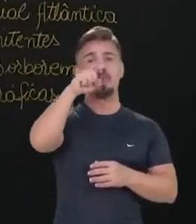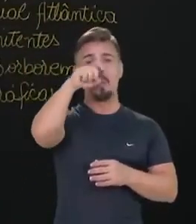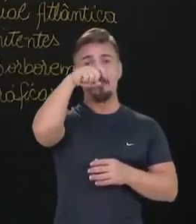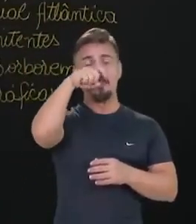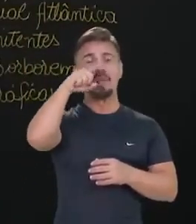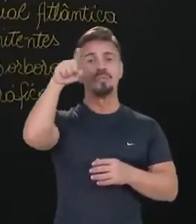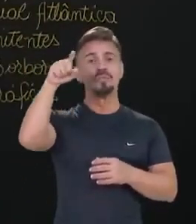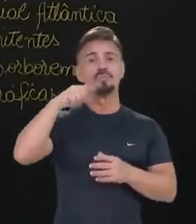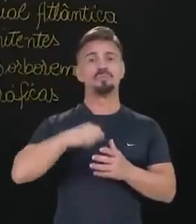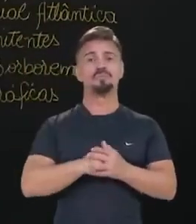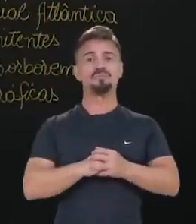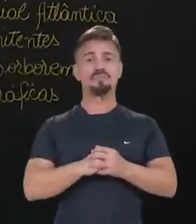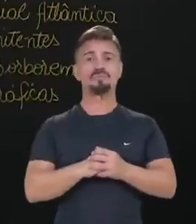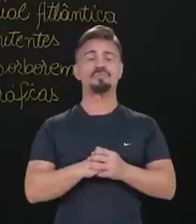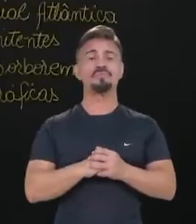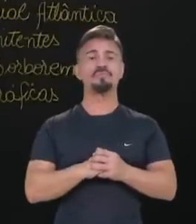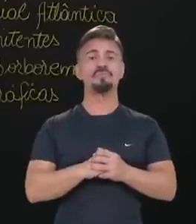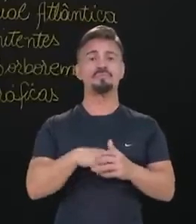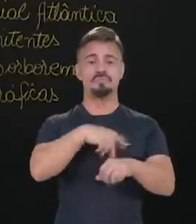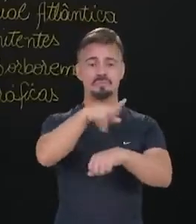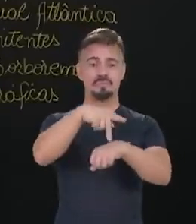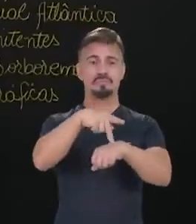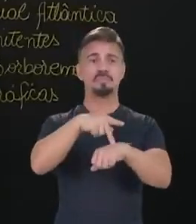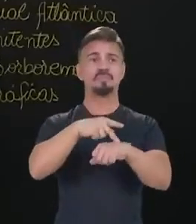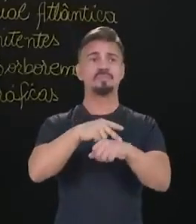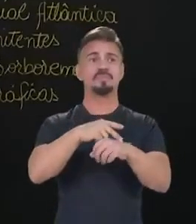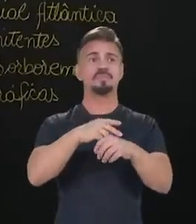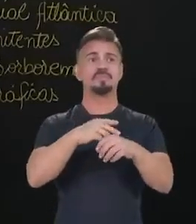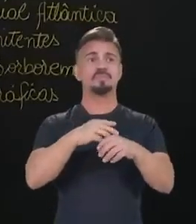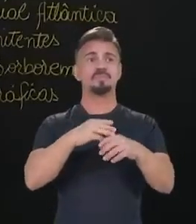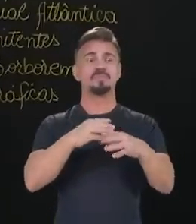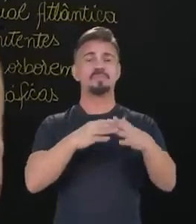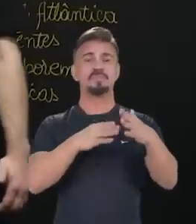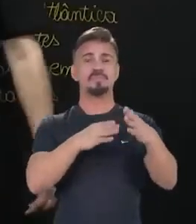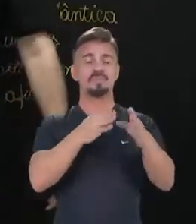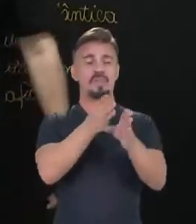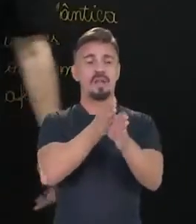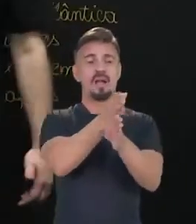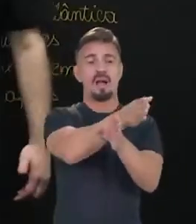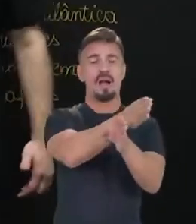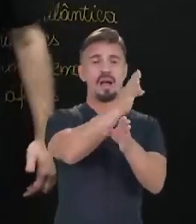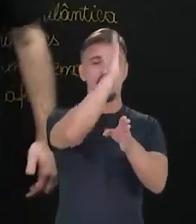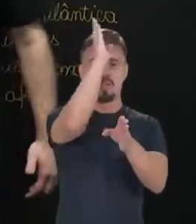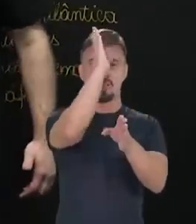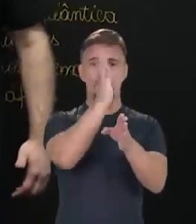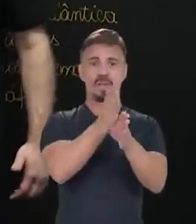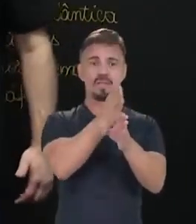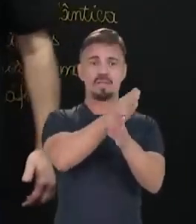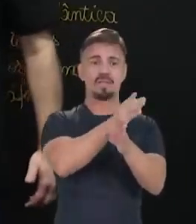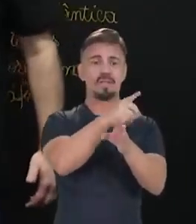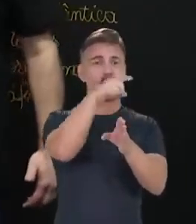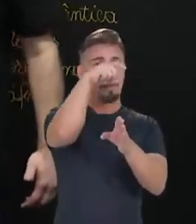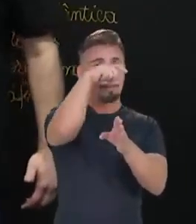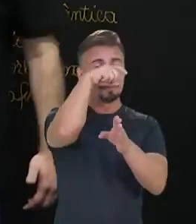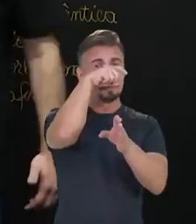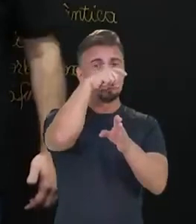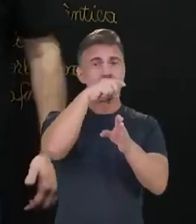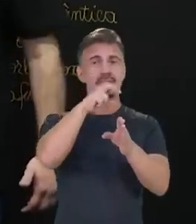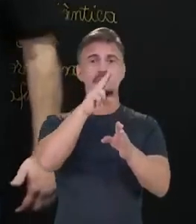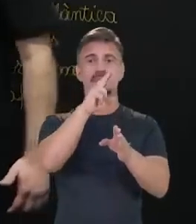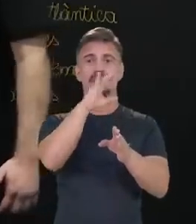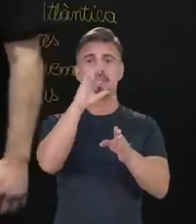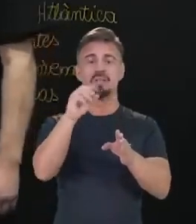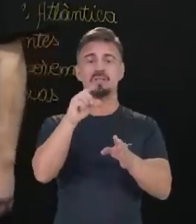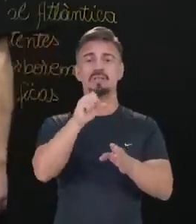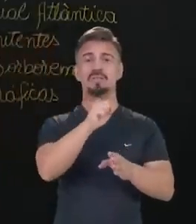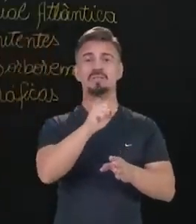rio Maranhão. Quando atravessa aqui a fronteira do Peru com o Brasil, ele passa a se chamar Rio Solimões.